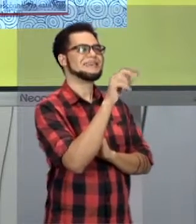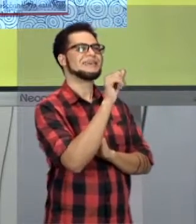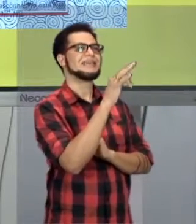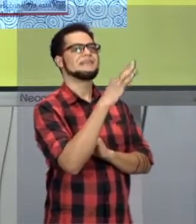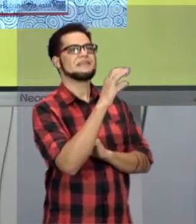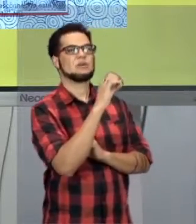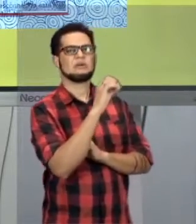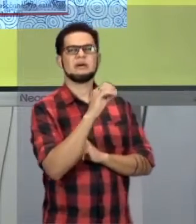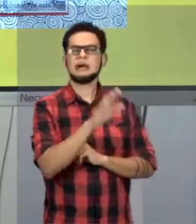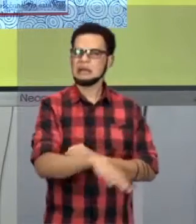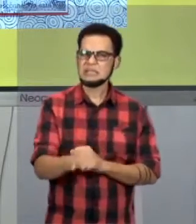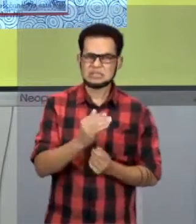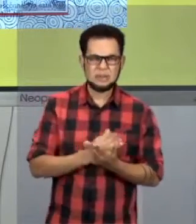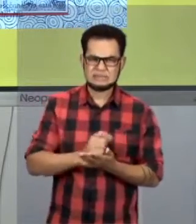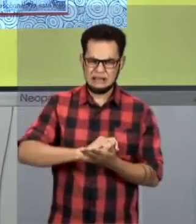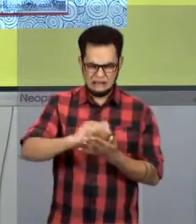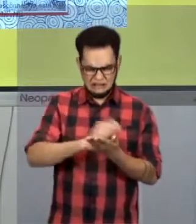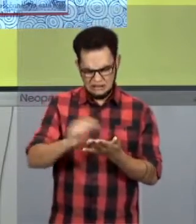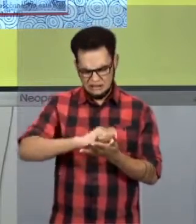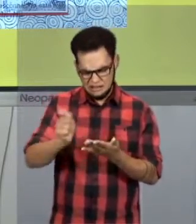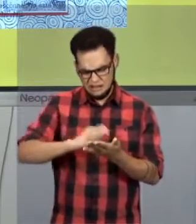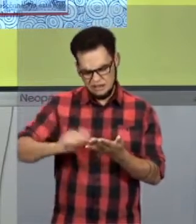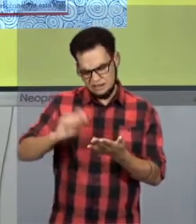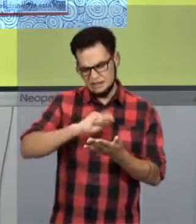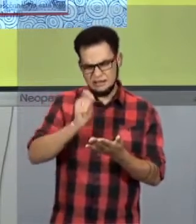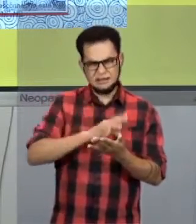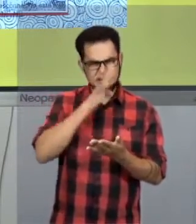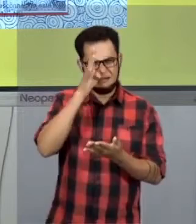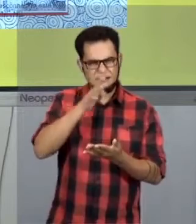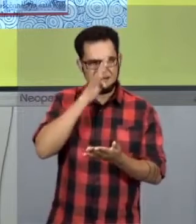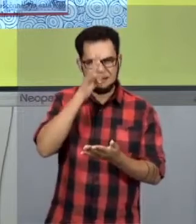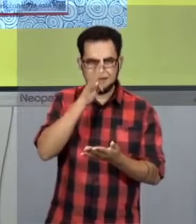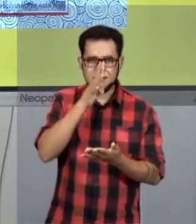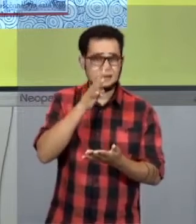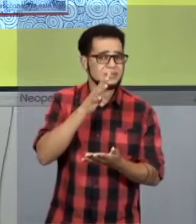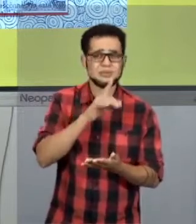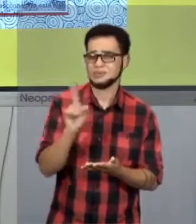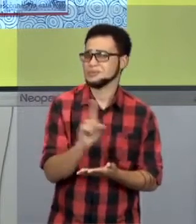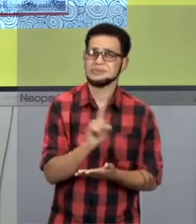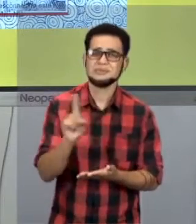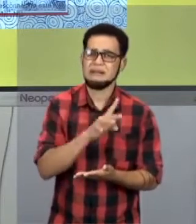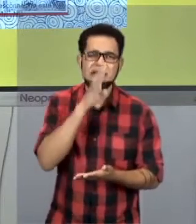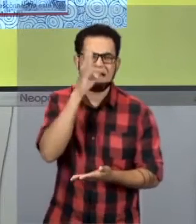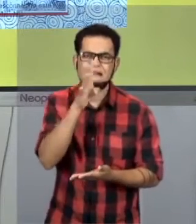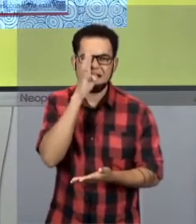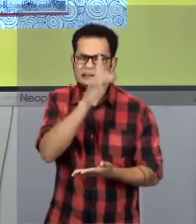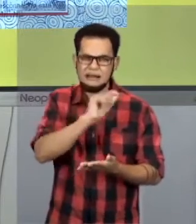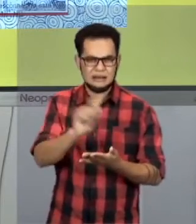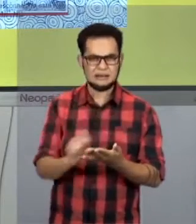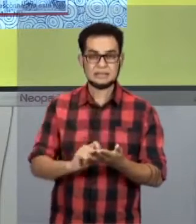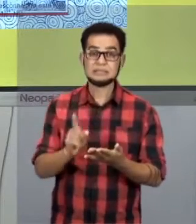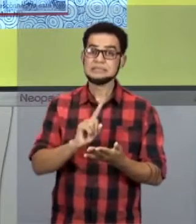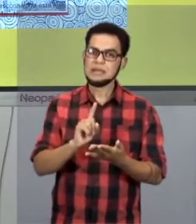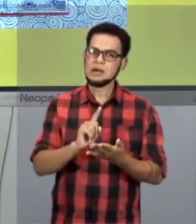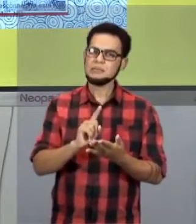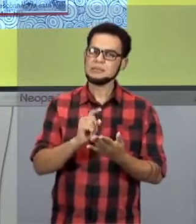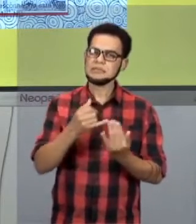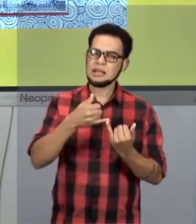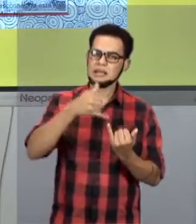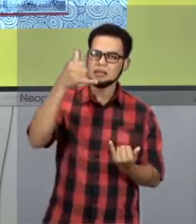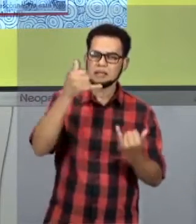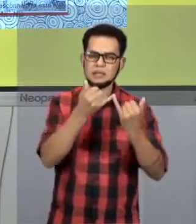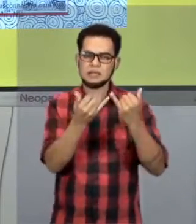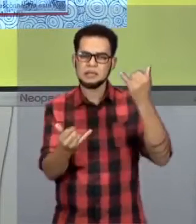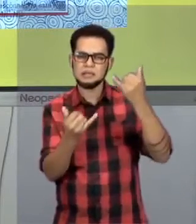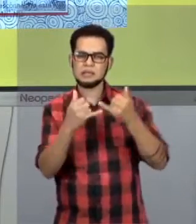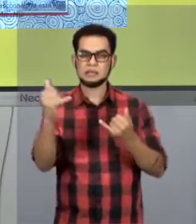as crianças começam a rabiscar aleatoriamente. Não é um rabisco aleatório, são linhas organizadas. Elas